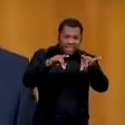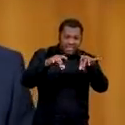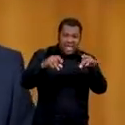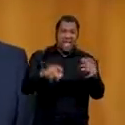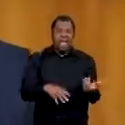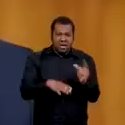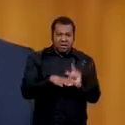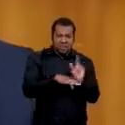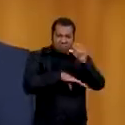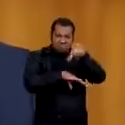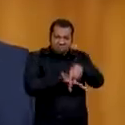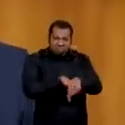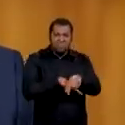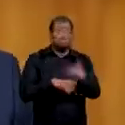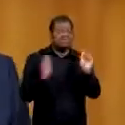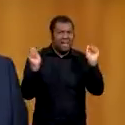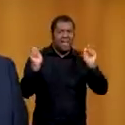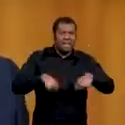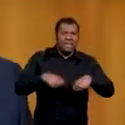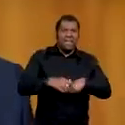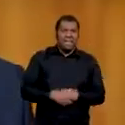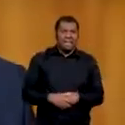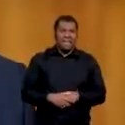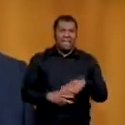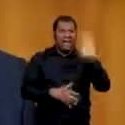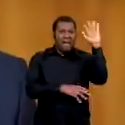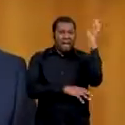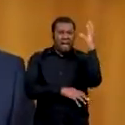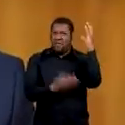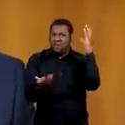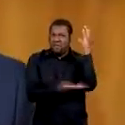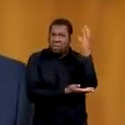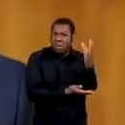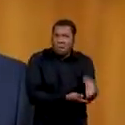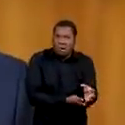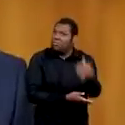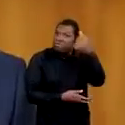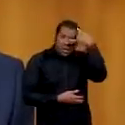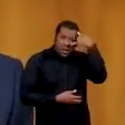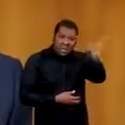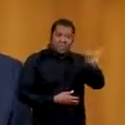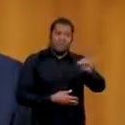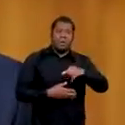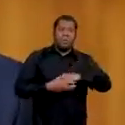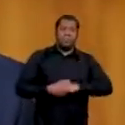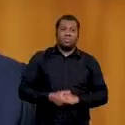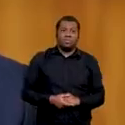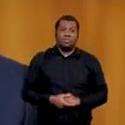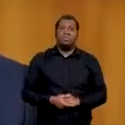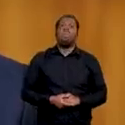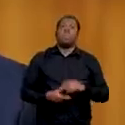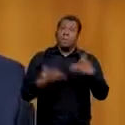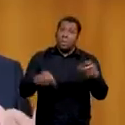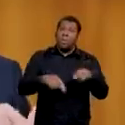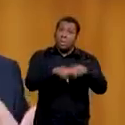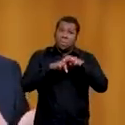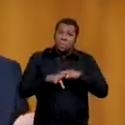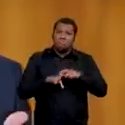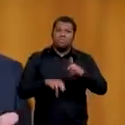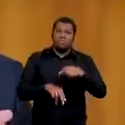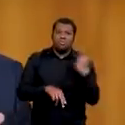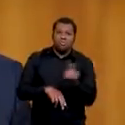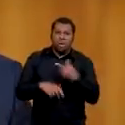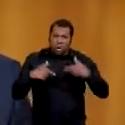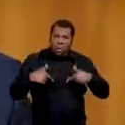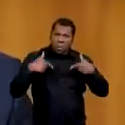A gente não pode achar que desmatando a gente vai ganhar. A gente vai perder. Então, nós vamos jogar muito duro, não só com